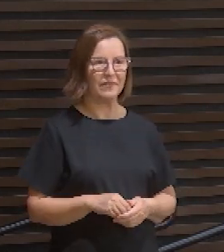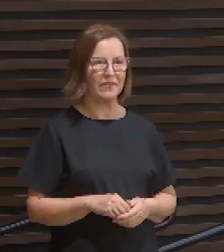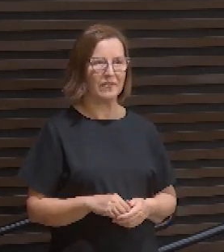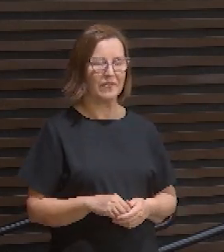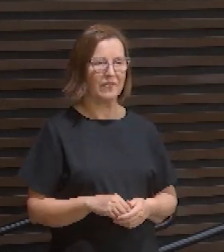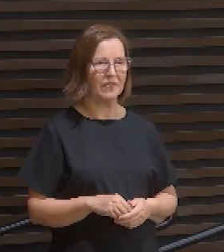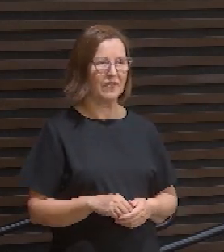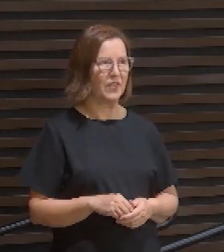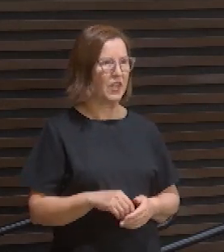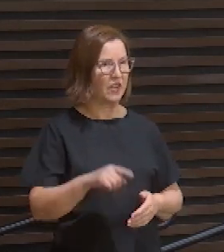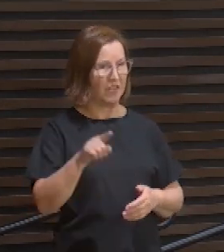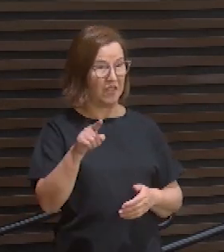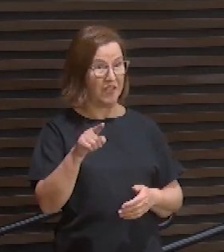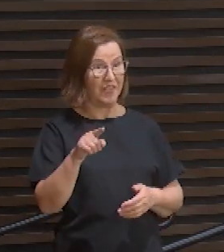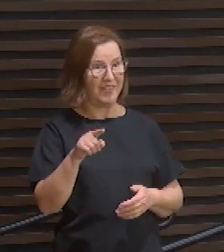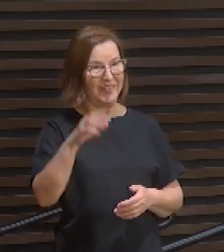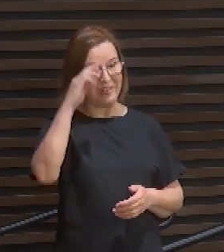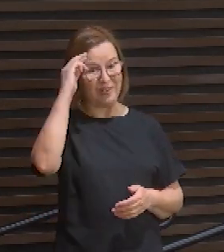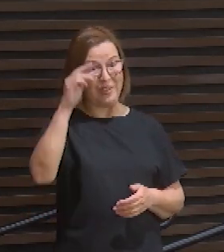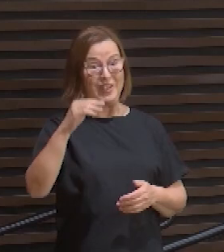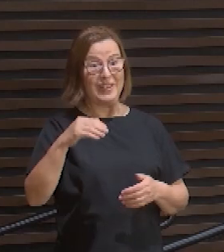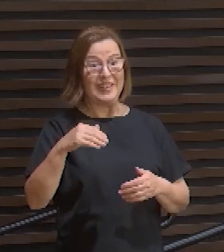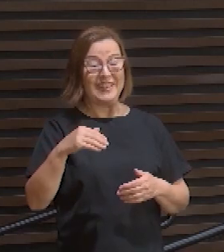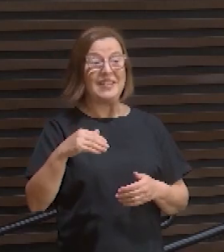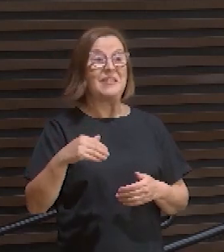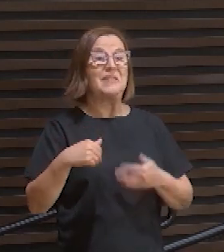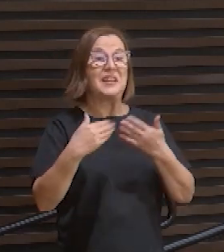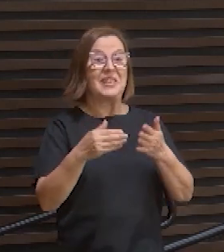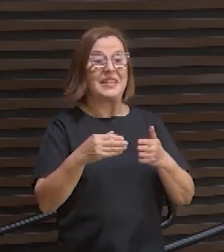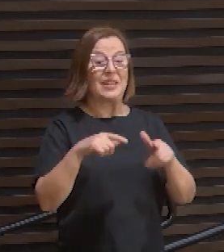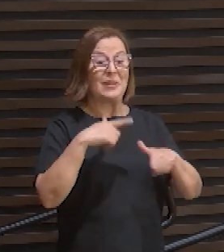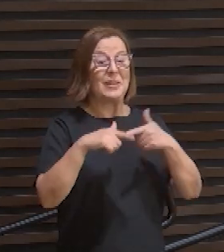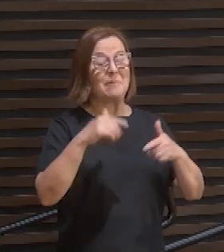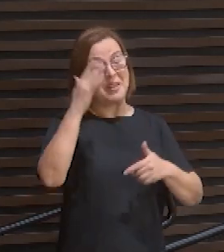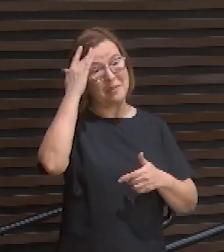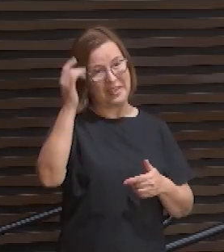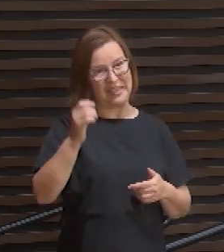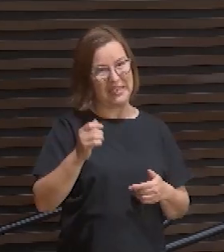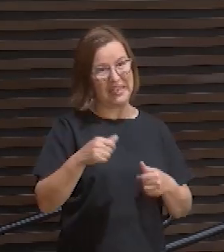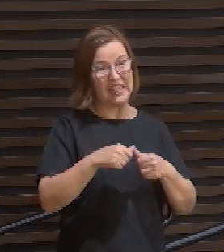Igor, o Senhor vai te dar um trabalho amanhã. É isso.